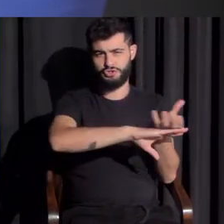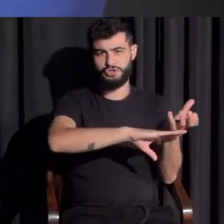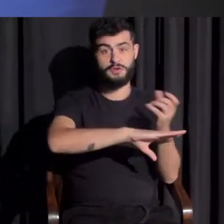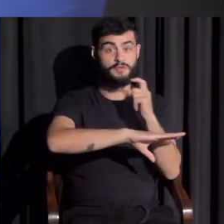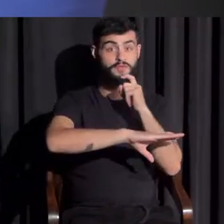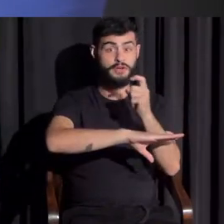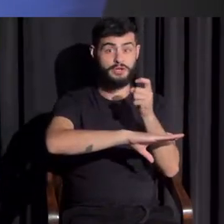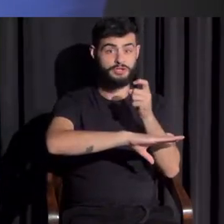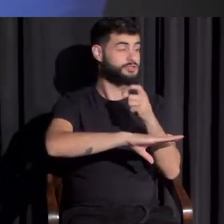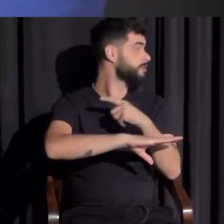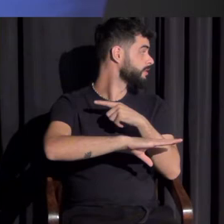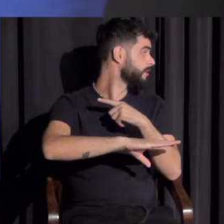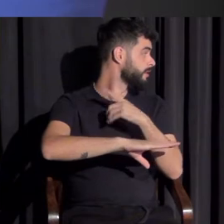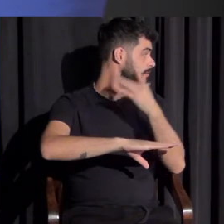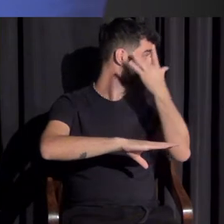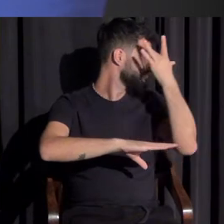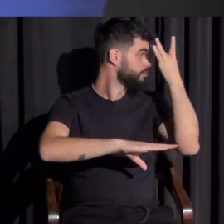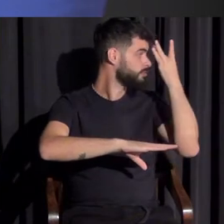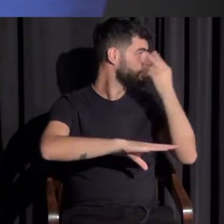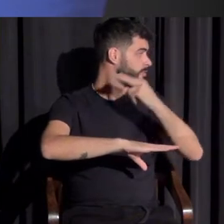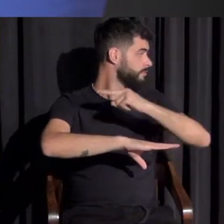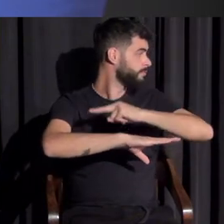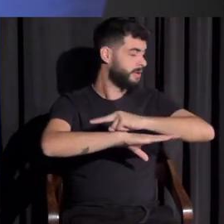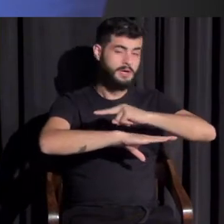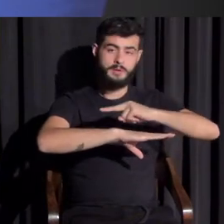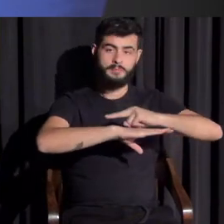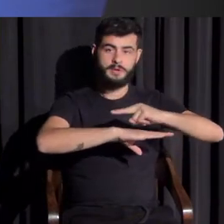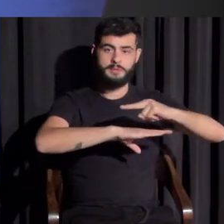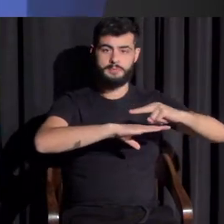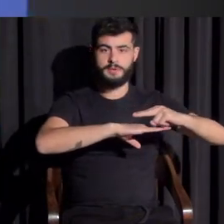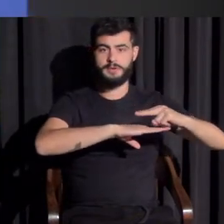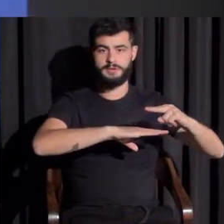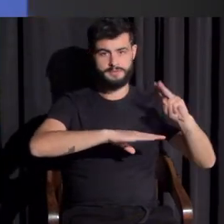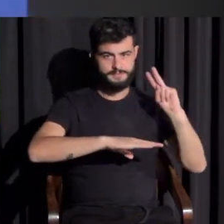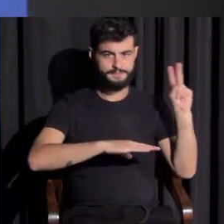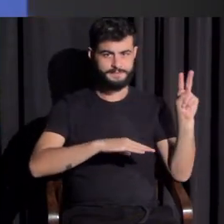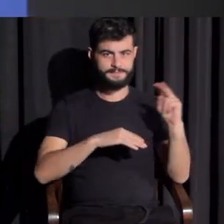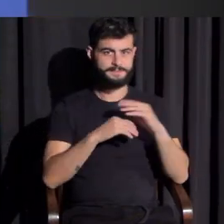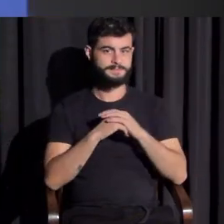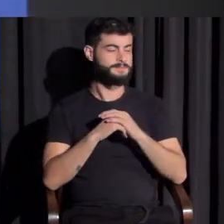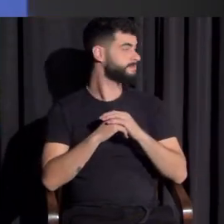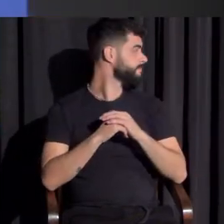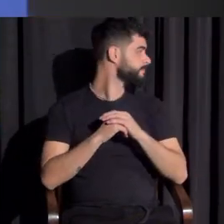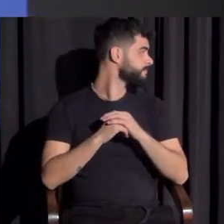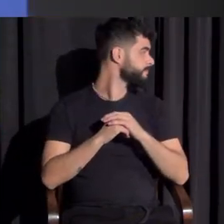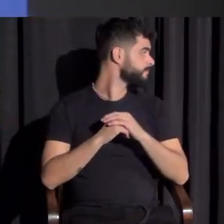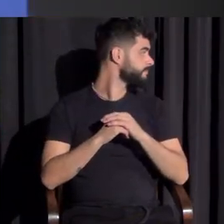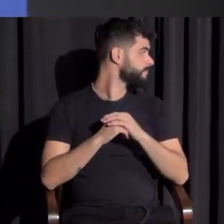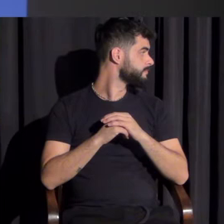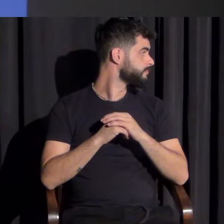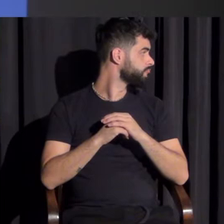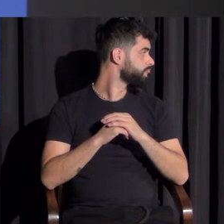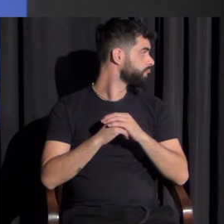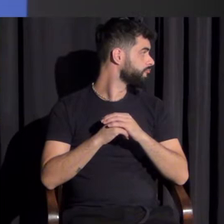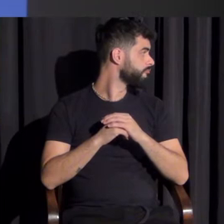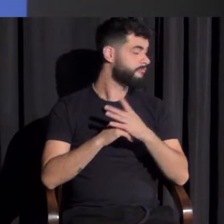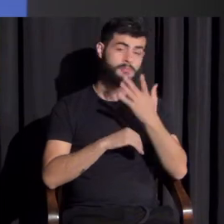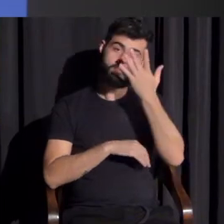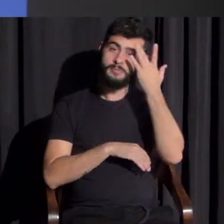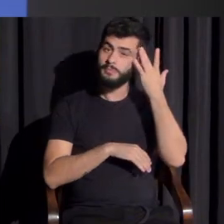pessoas que estão deitadas. Né? Aí, mais uma. Os moradores de rua na chuva.